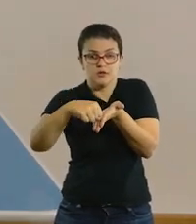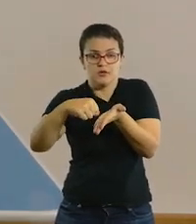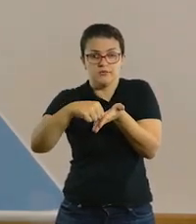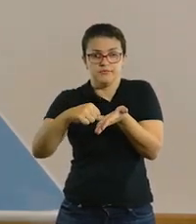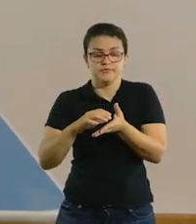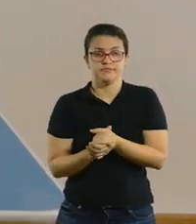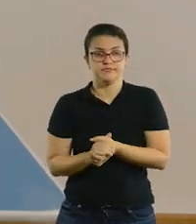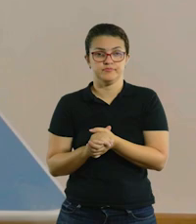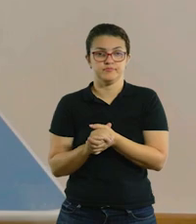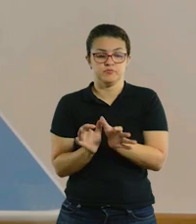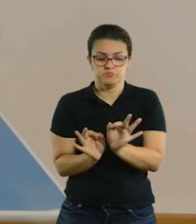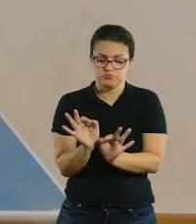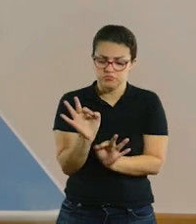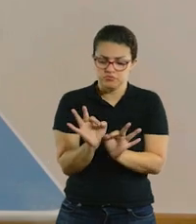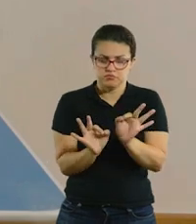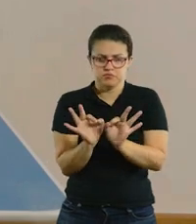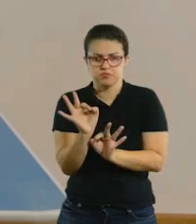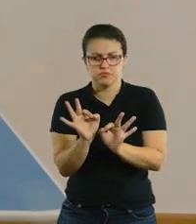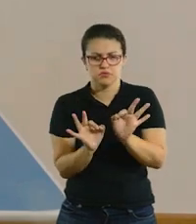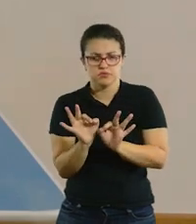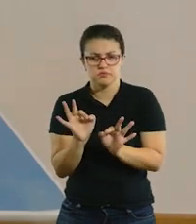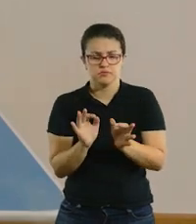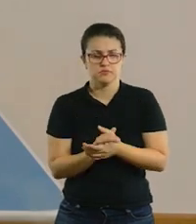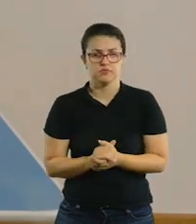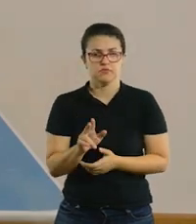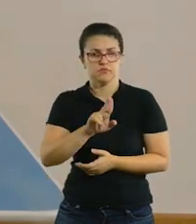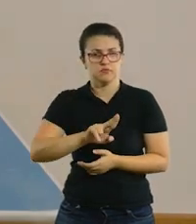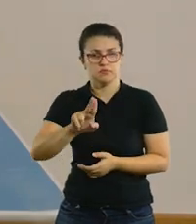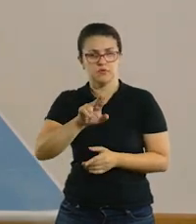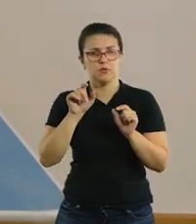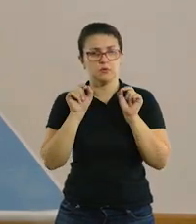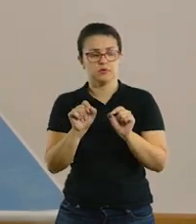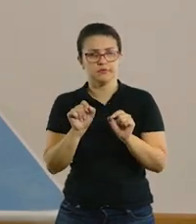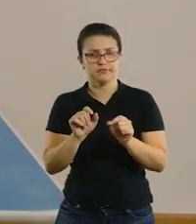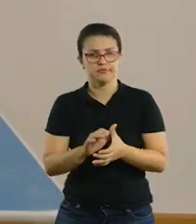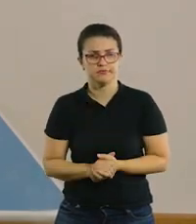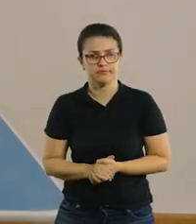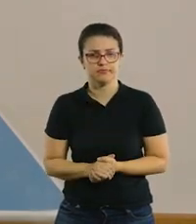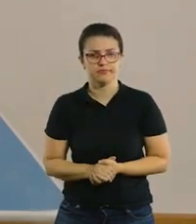tá? Feito isso, vocês vão pegar o quê?